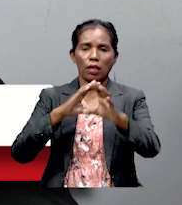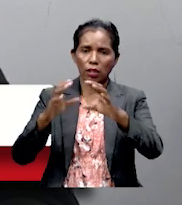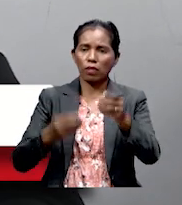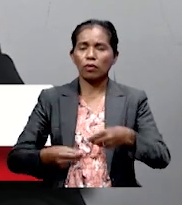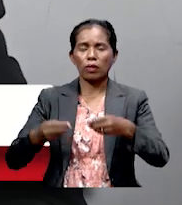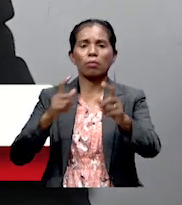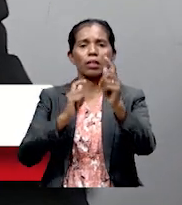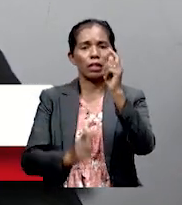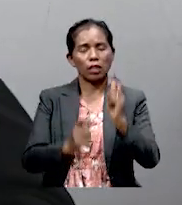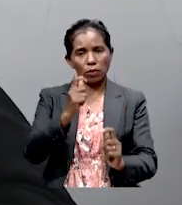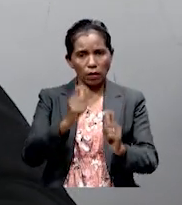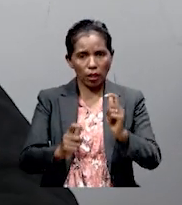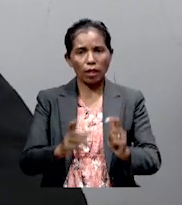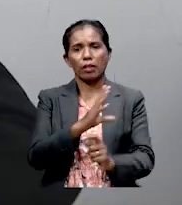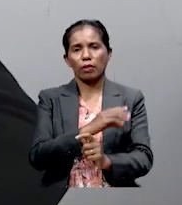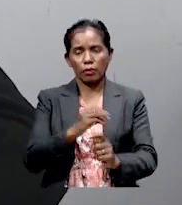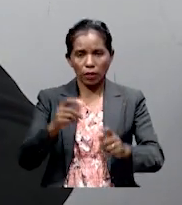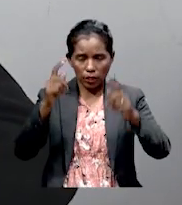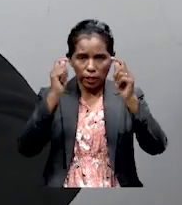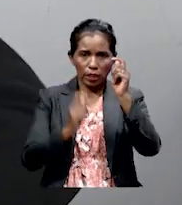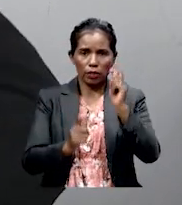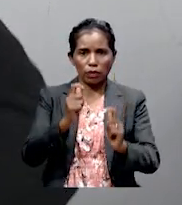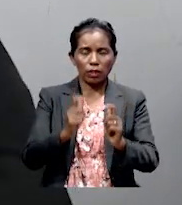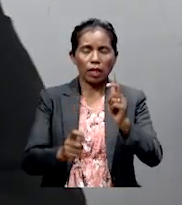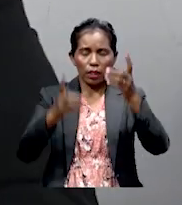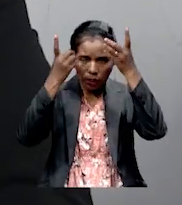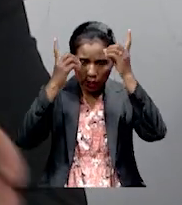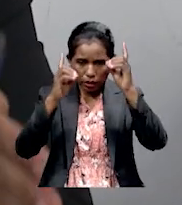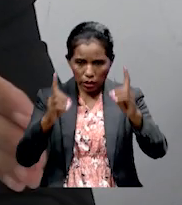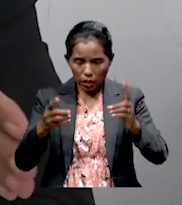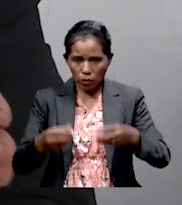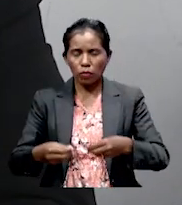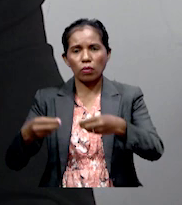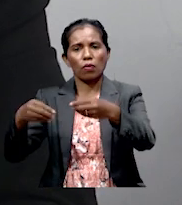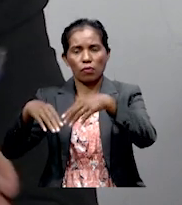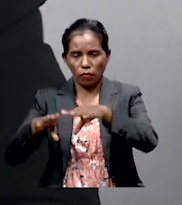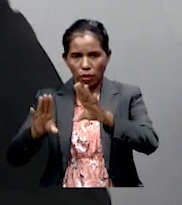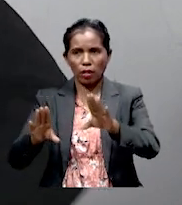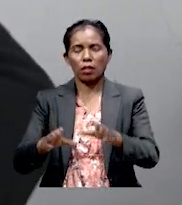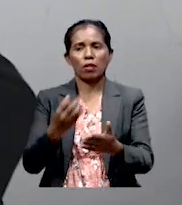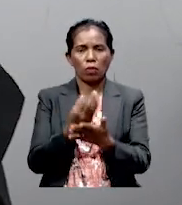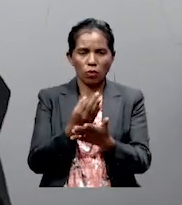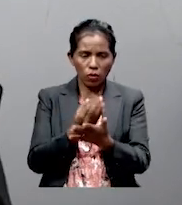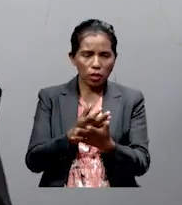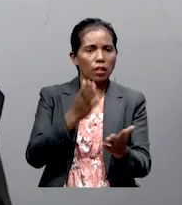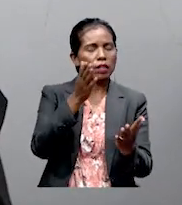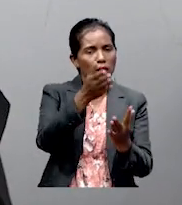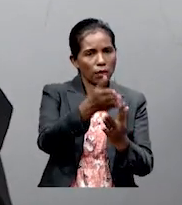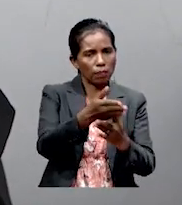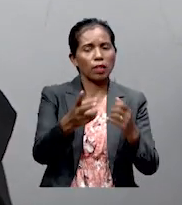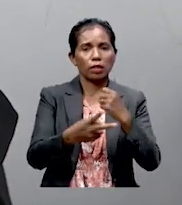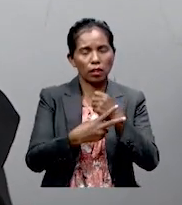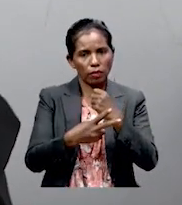e careta sirne entrega patrimônio do Estado e fam lelão para osane tama falo para cofre